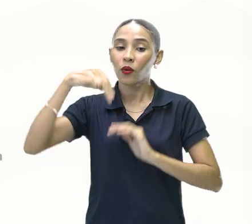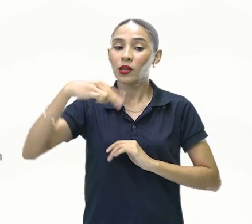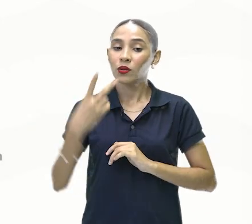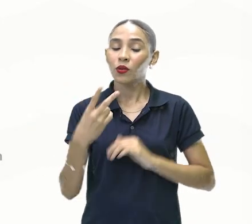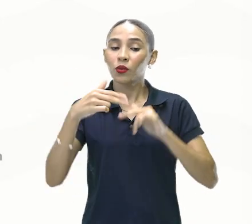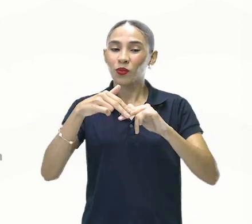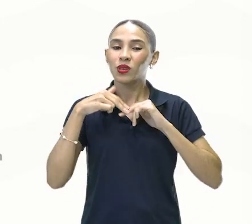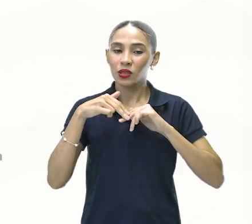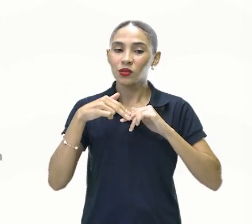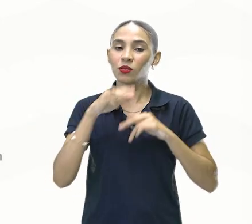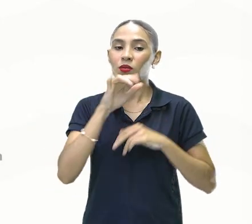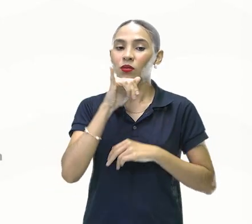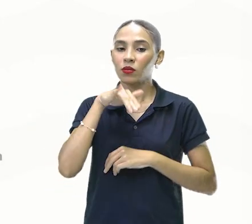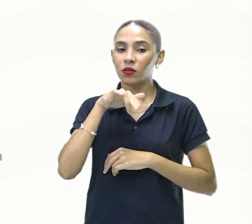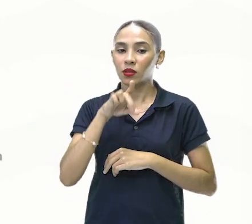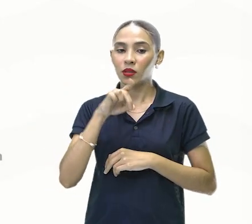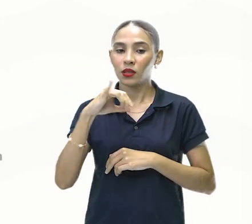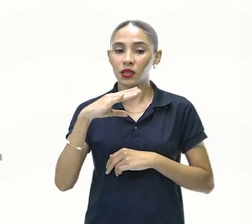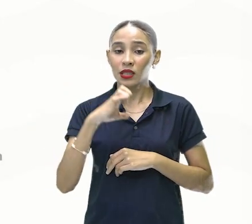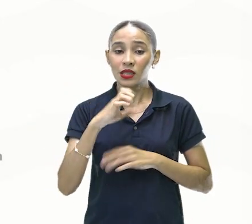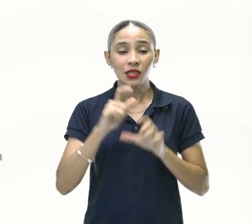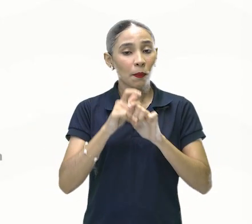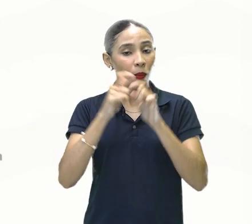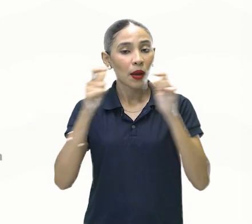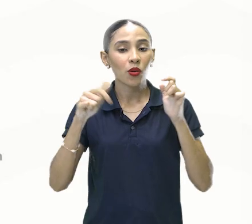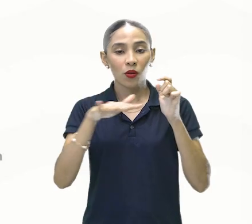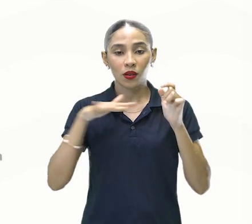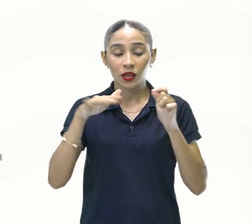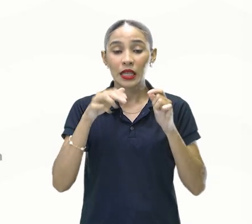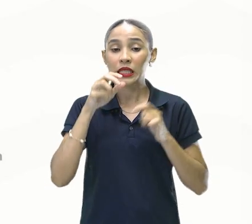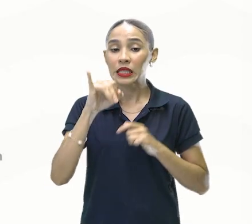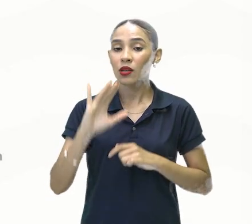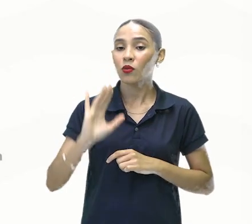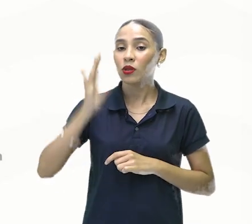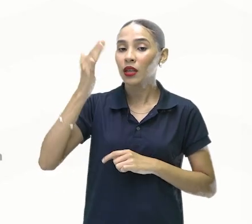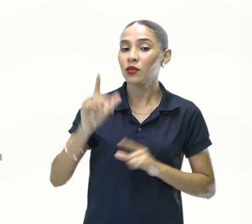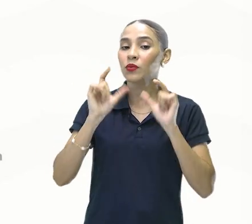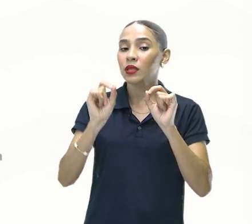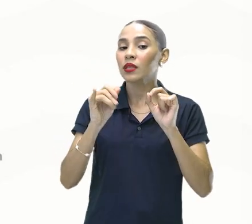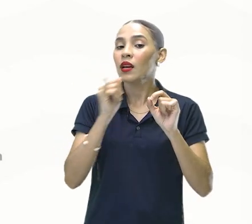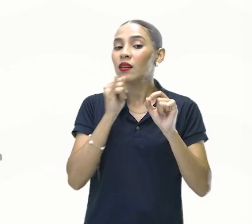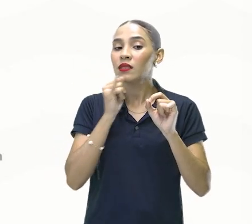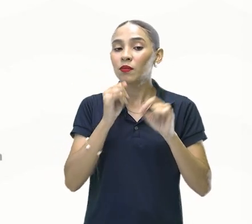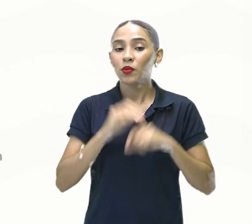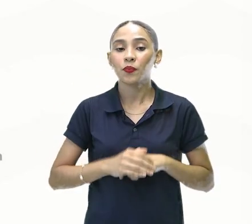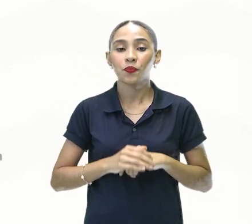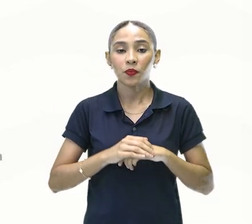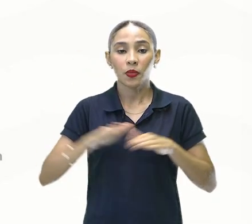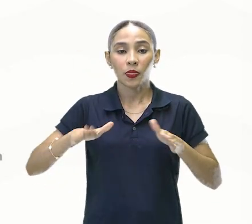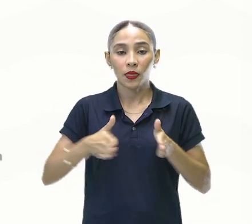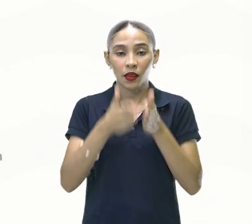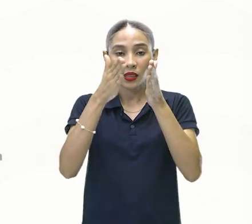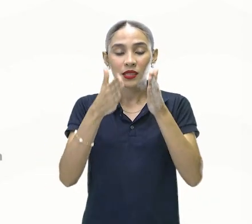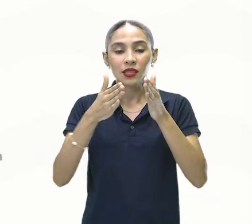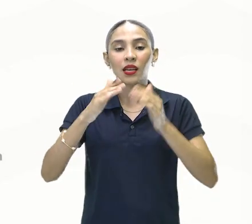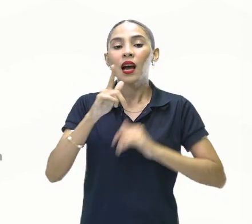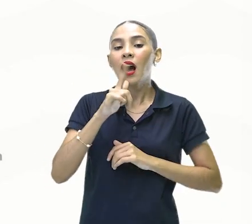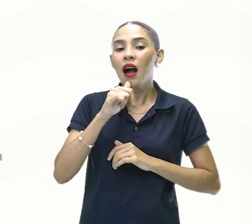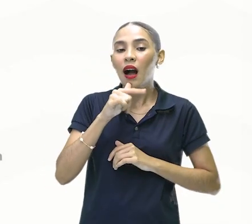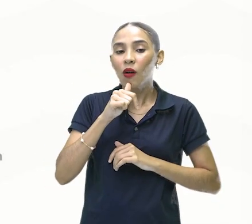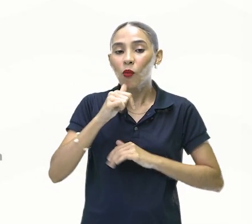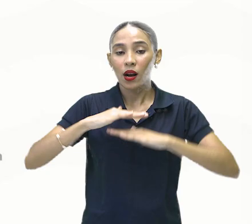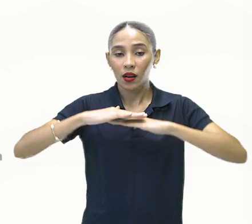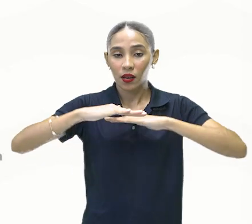é maior que o N2, ou seja, o índice de refração do meio é maior do que o da lente. Quando isso acontece, professor? Por exemplo, quando eu tenho uma lente imersa